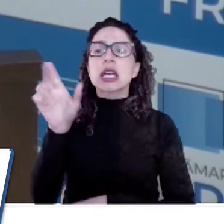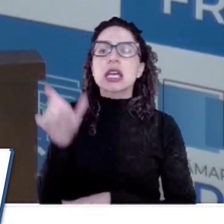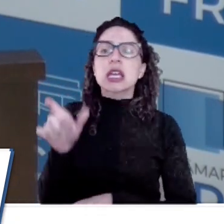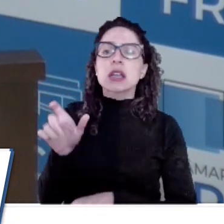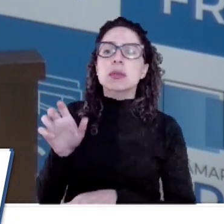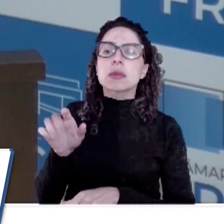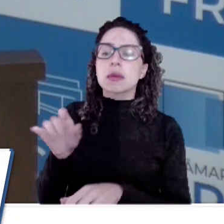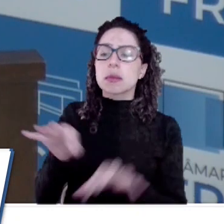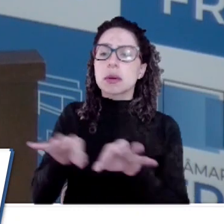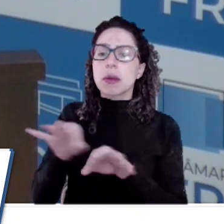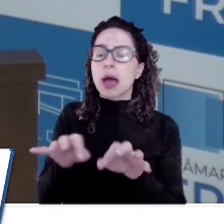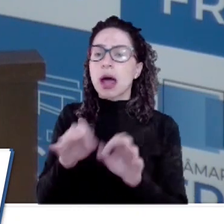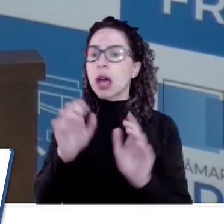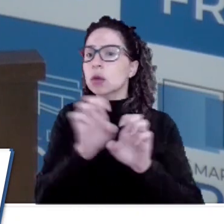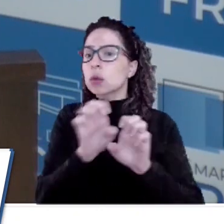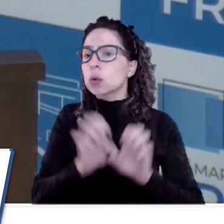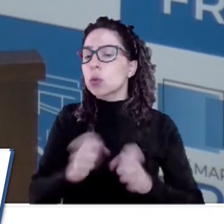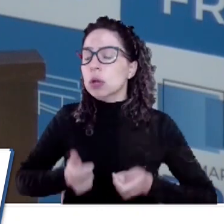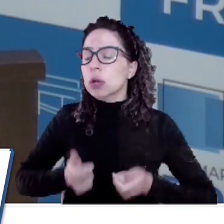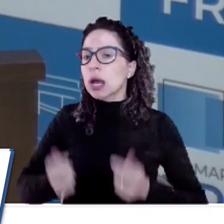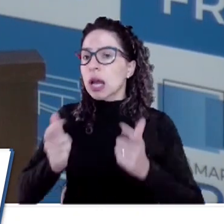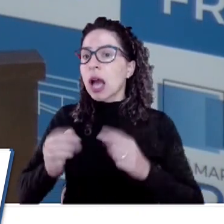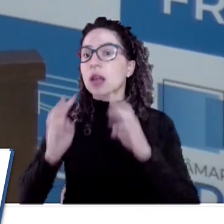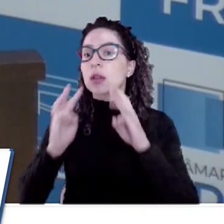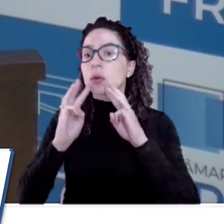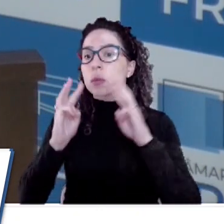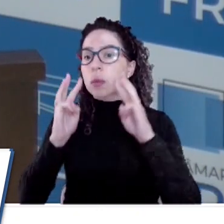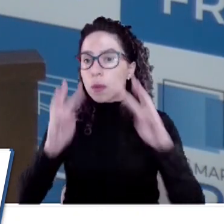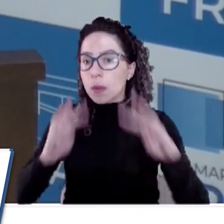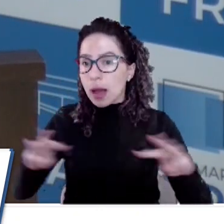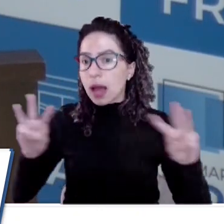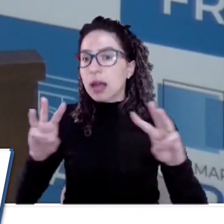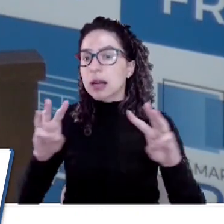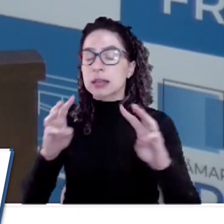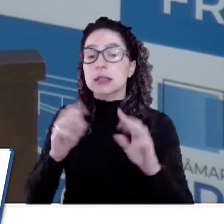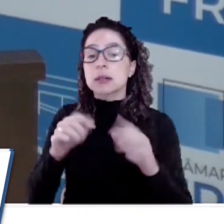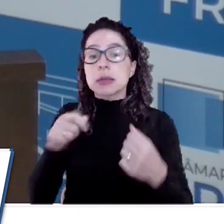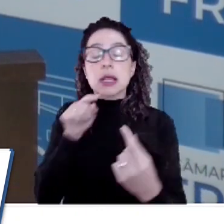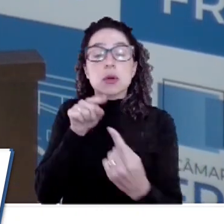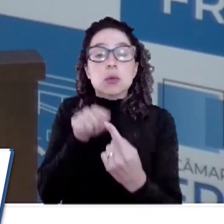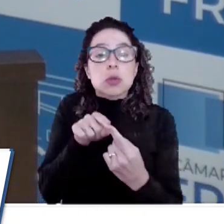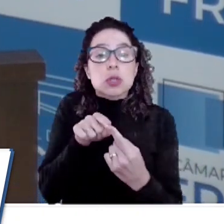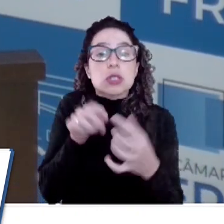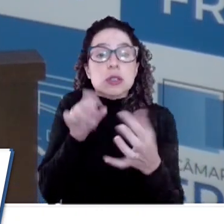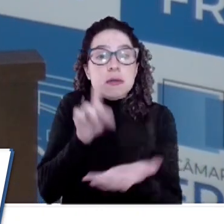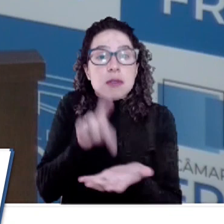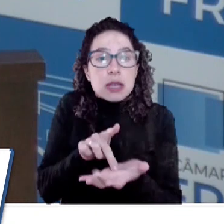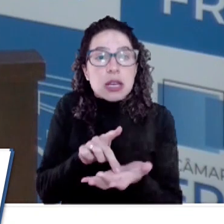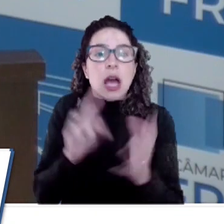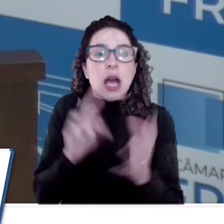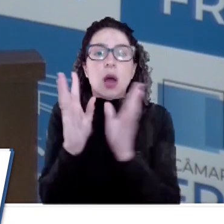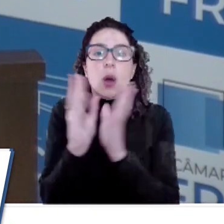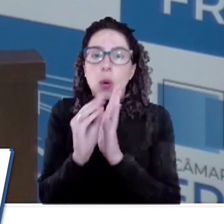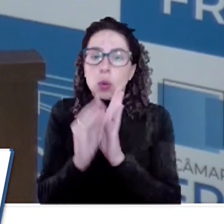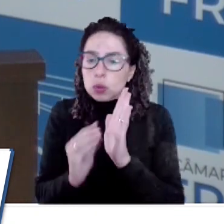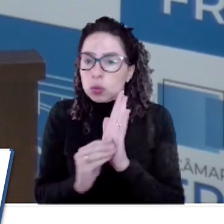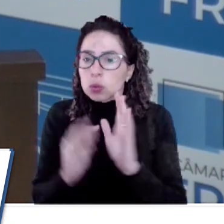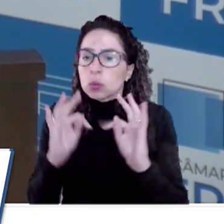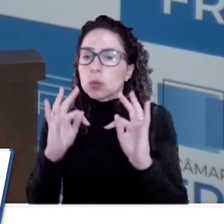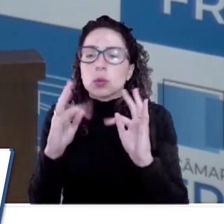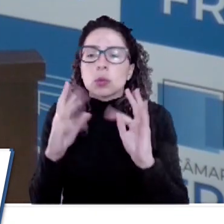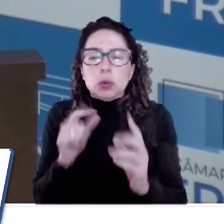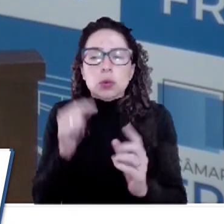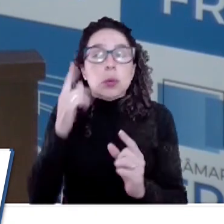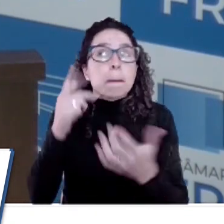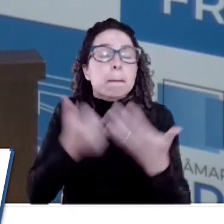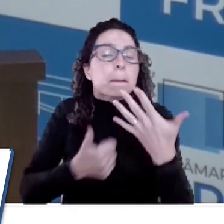esses gastos com publicidades identificando as necessidades reais os conteúdos necessários e definido as prioridades